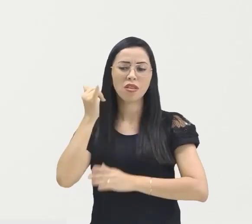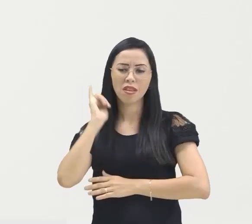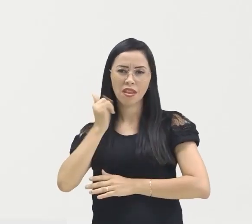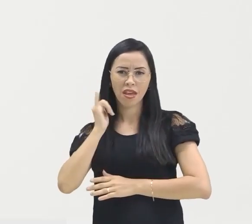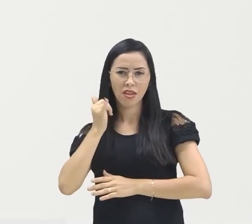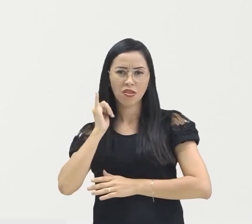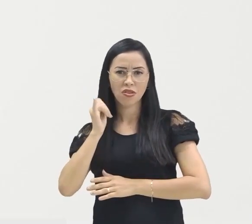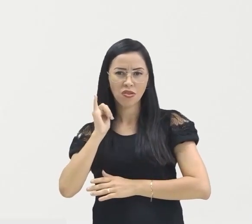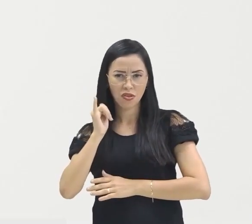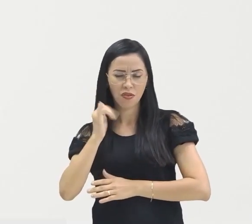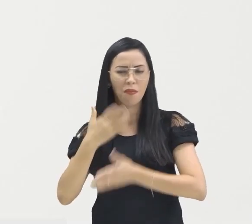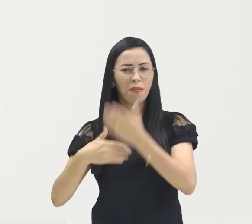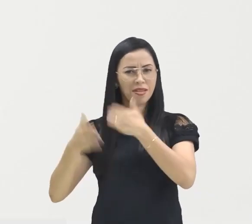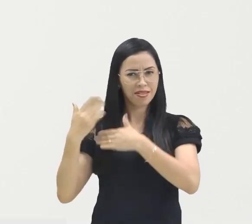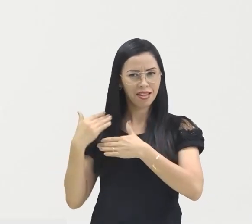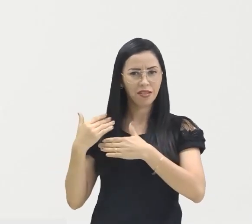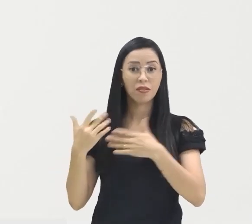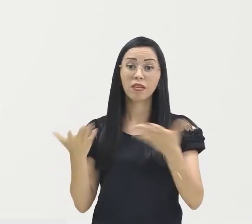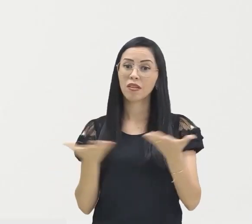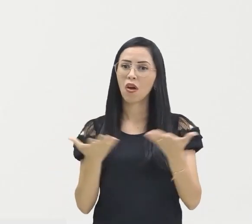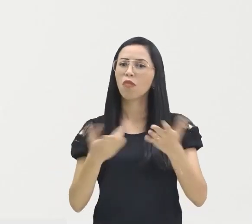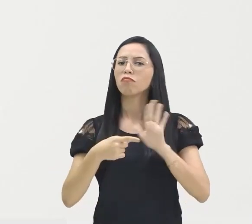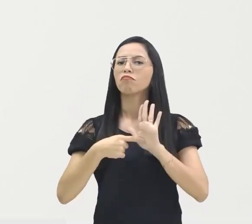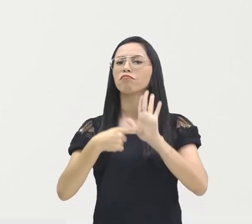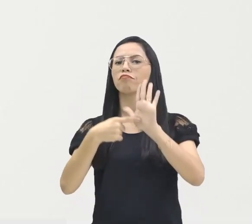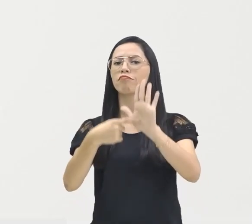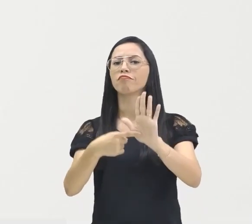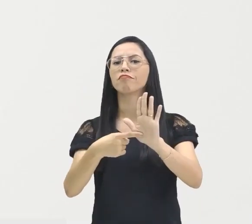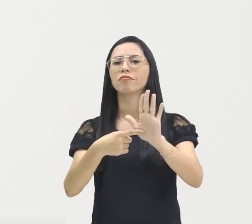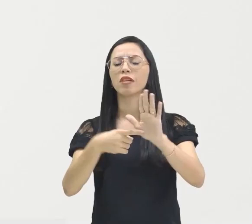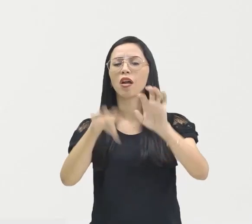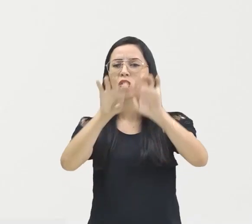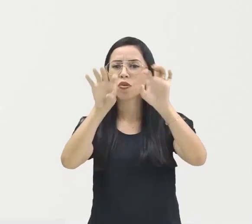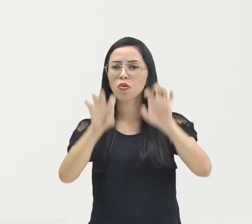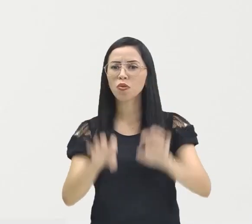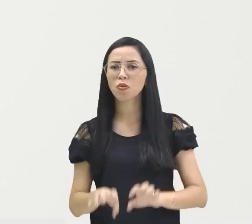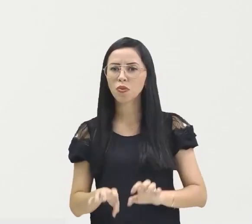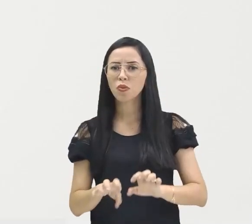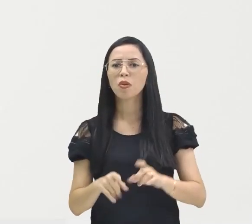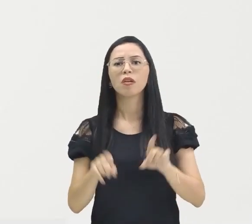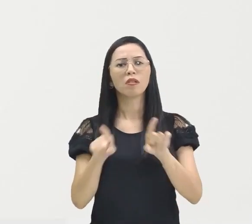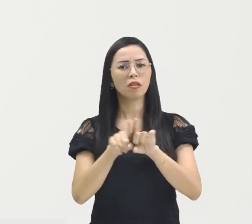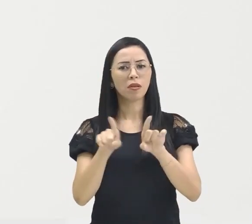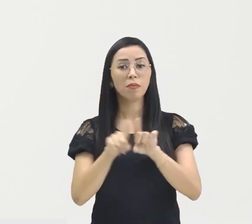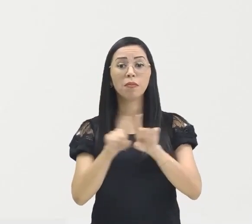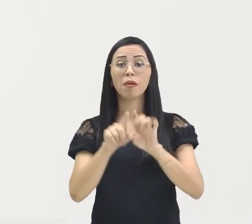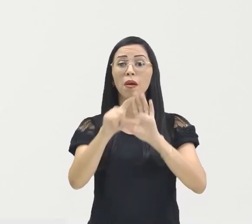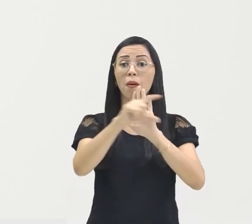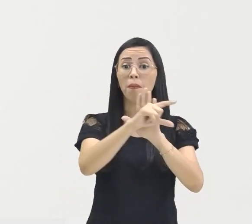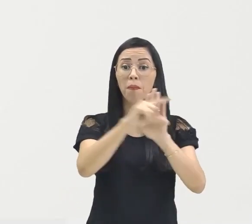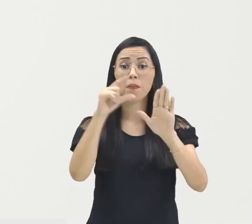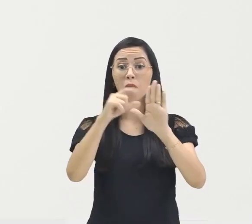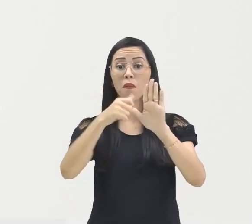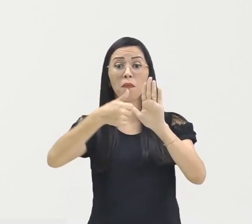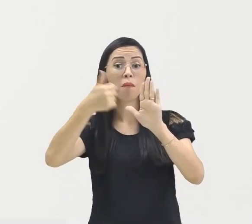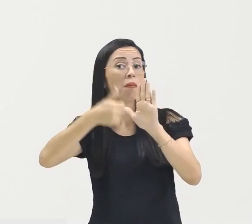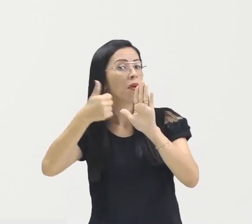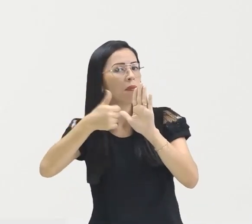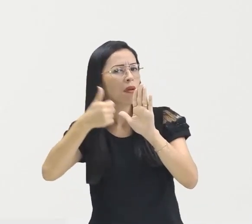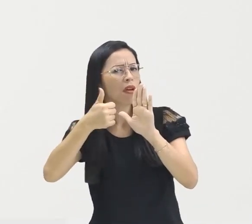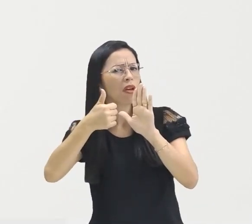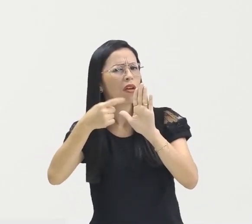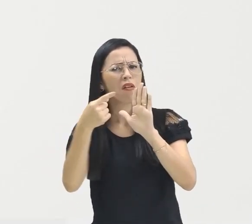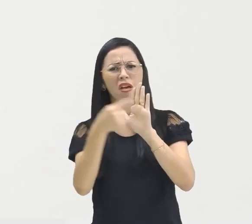dissertativo. A estrutura. Primeira demarcação, primeiro parágrafo. Ah, professora, esse primeiro parágrafo